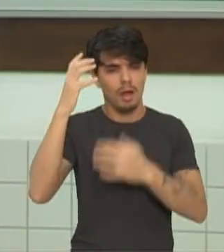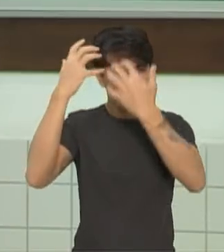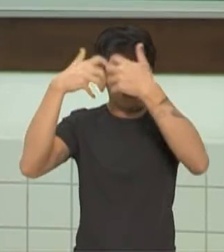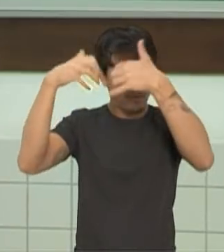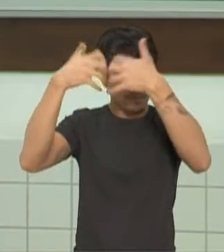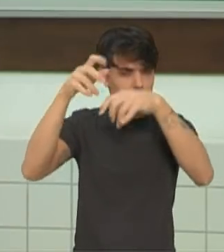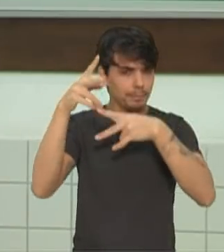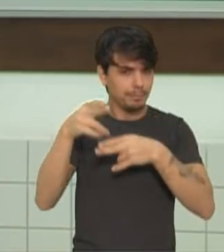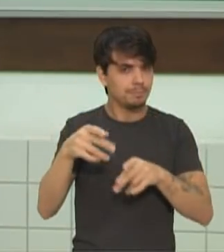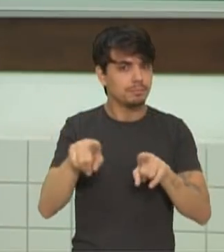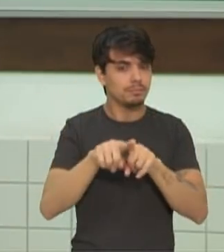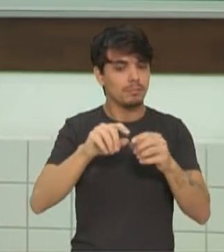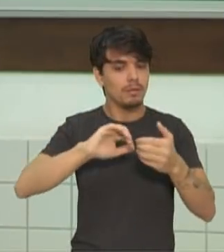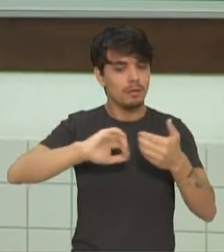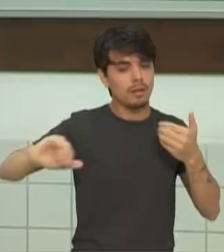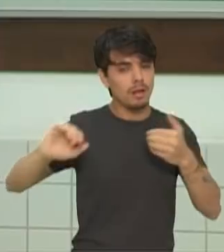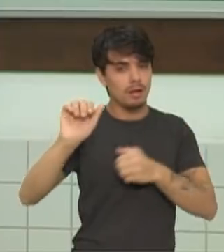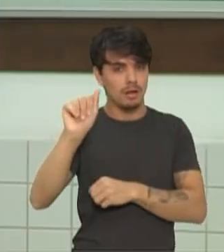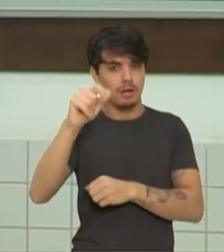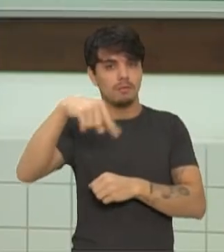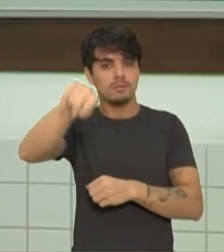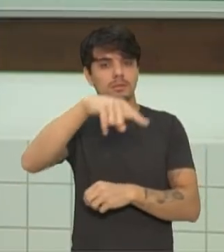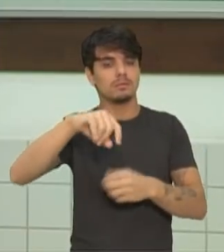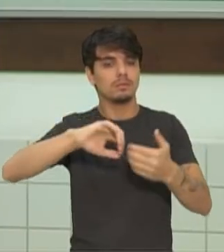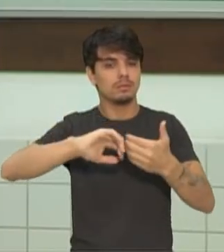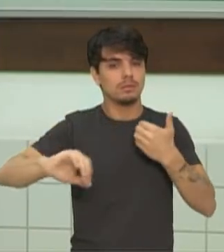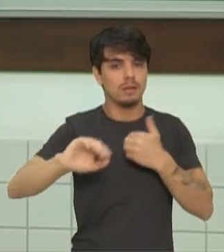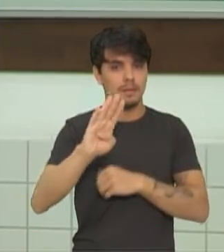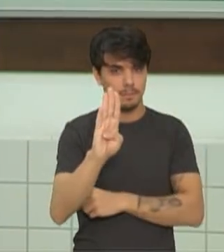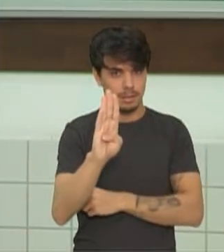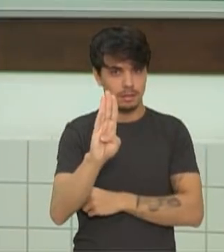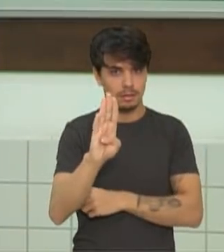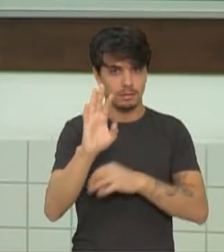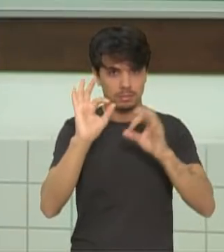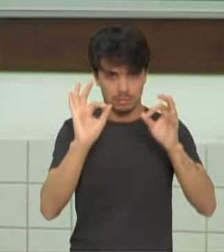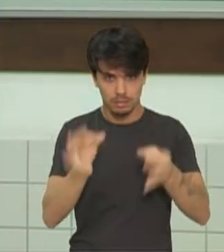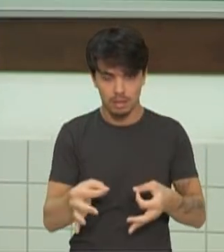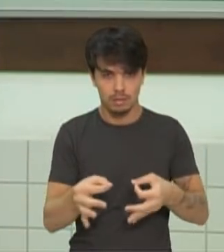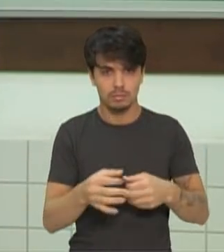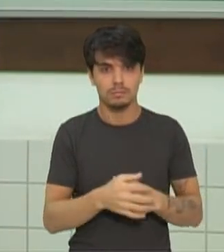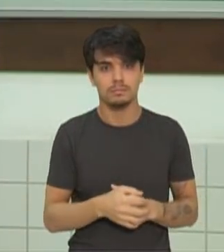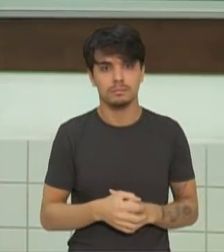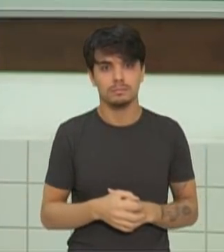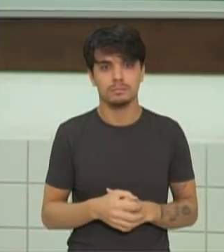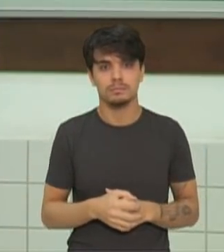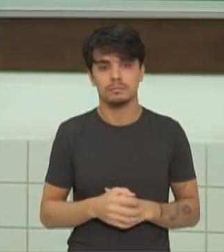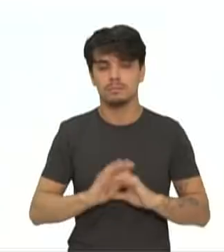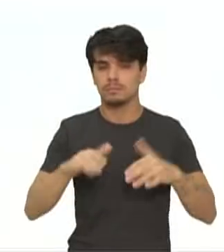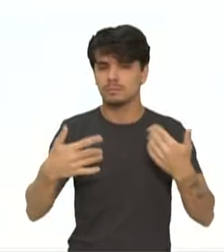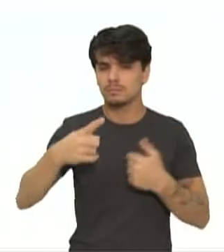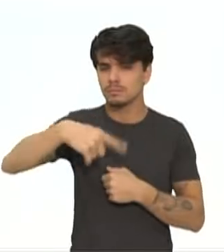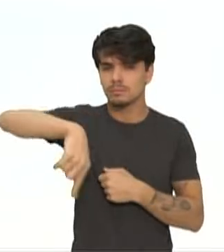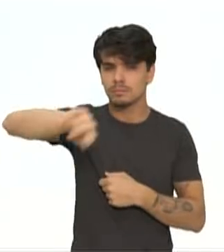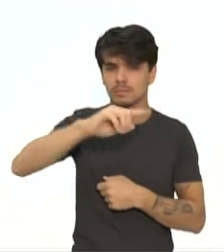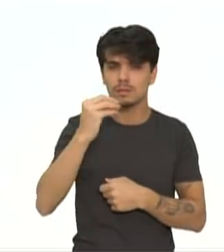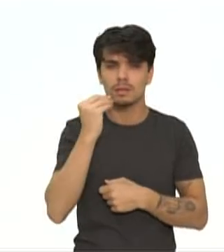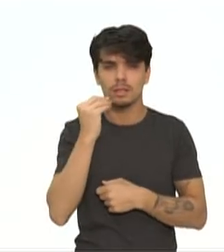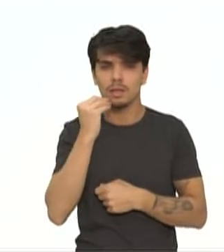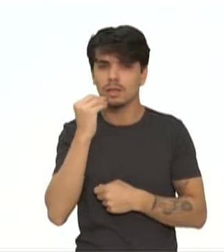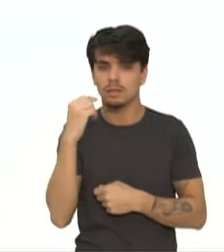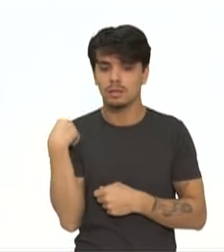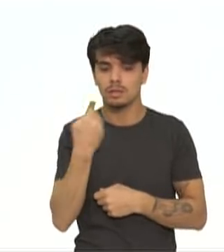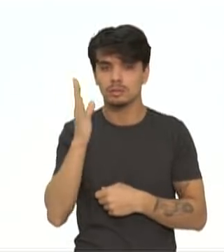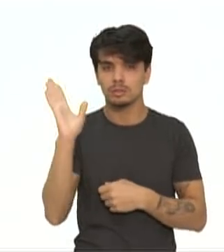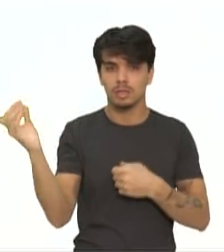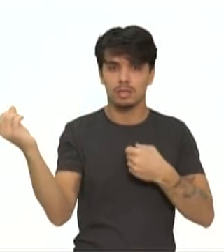que em vez de isolar o A, vocês vão isolar o B, tá bom? Então, tentem aí e a gente já